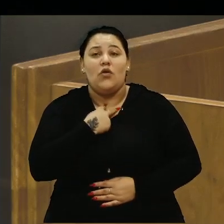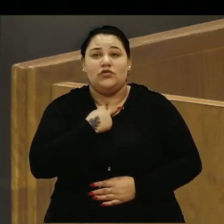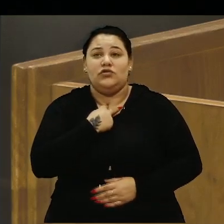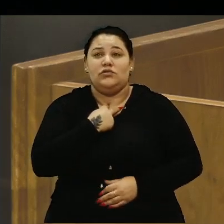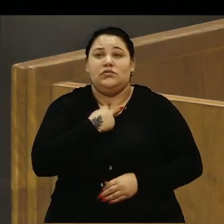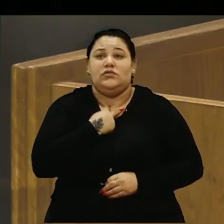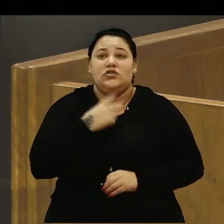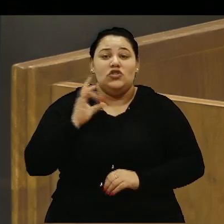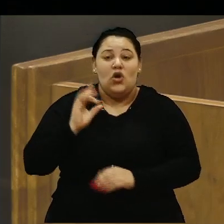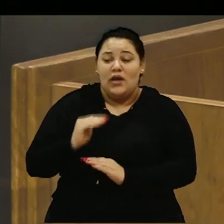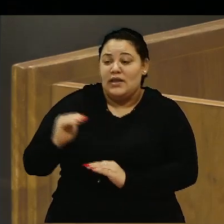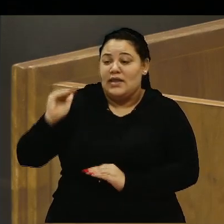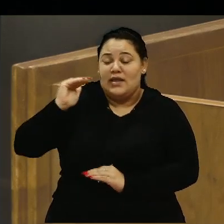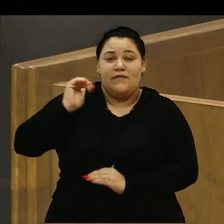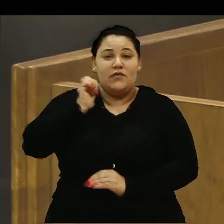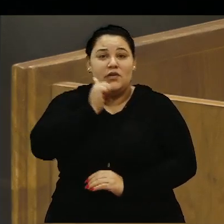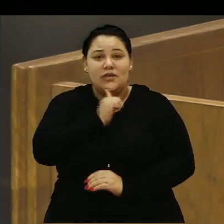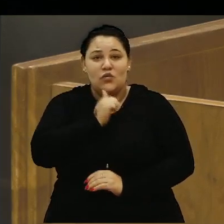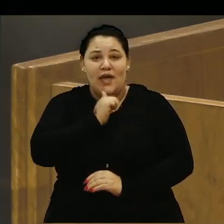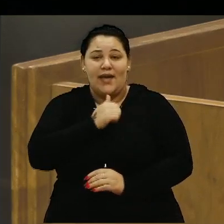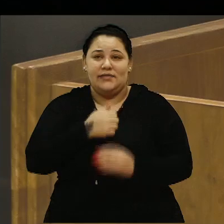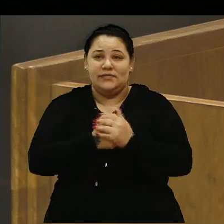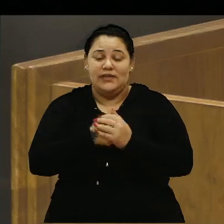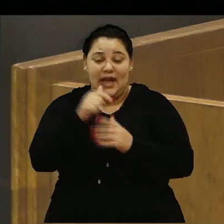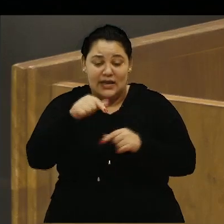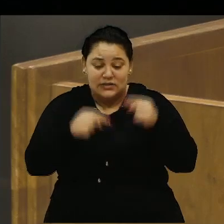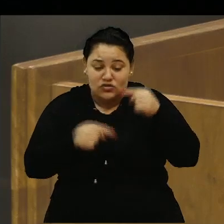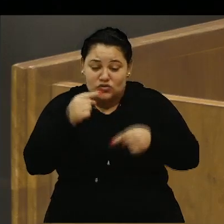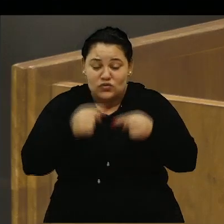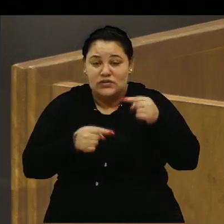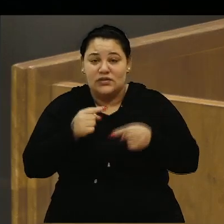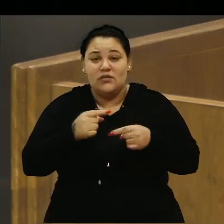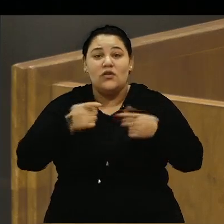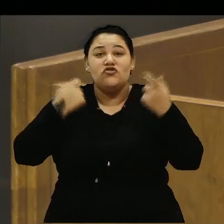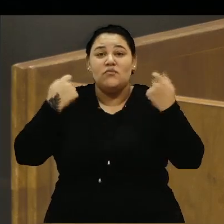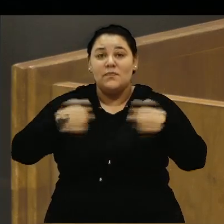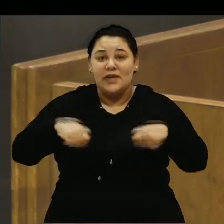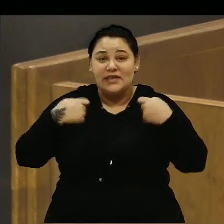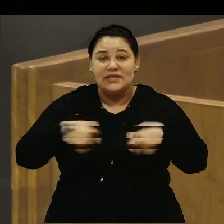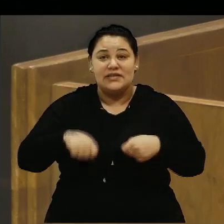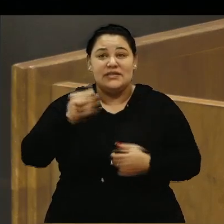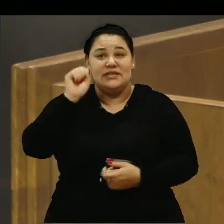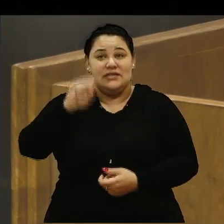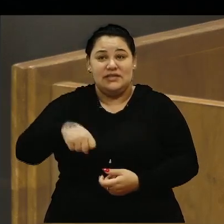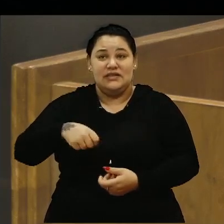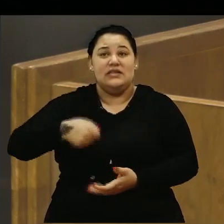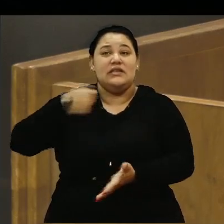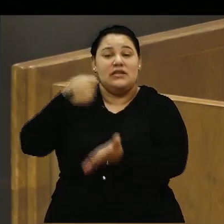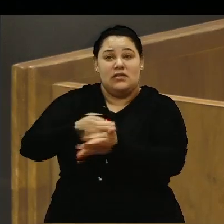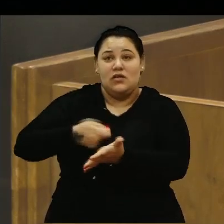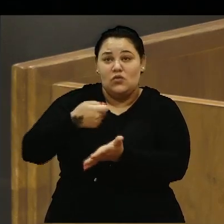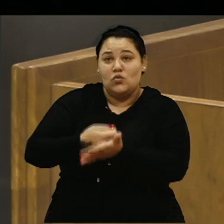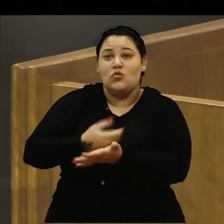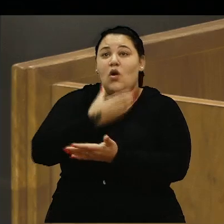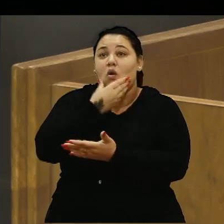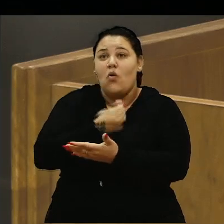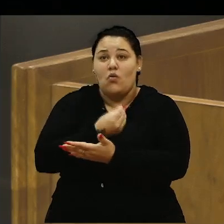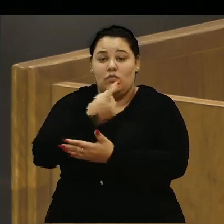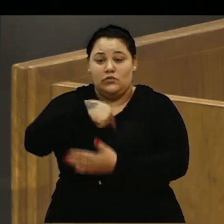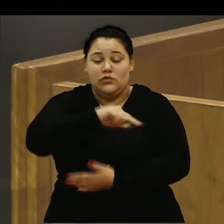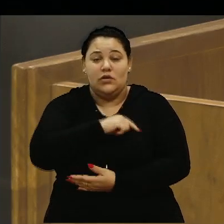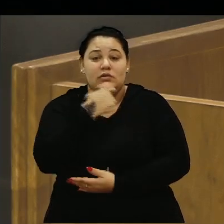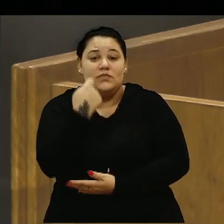em nível das mulheres. Esse debate, nós precisamos da luta dos homens, nós precisamos que eles